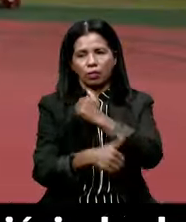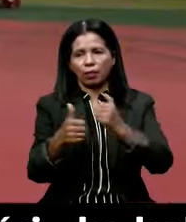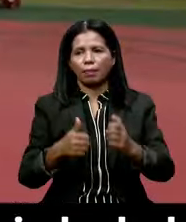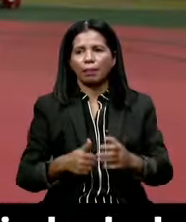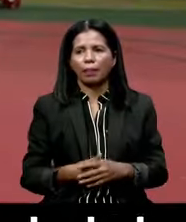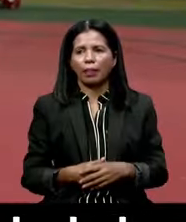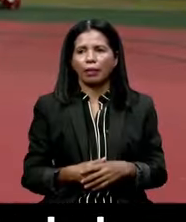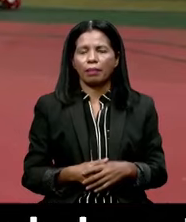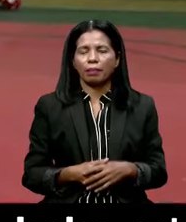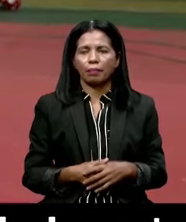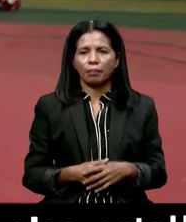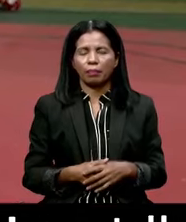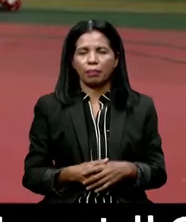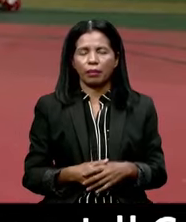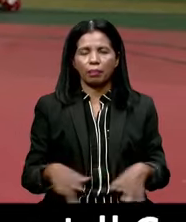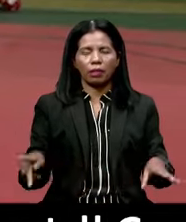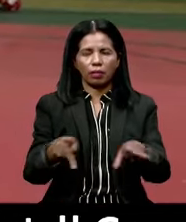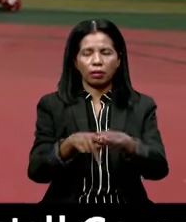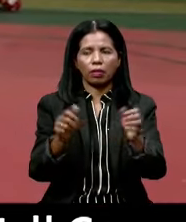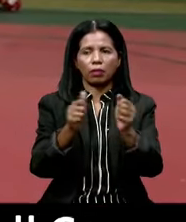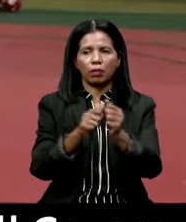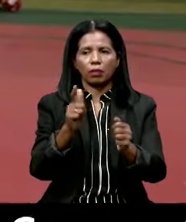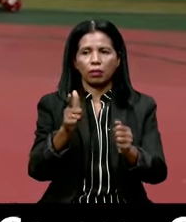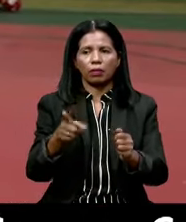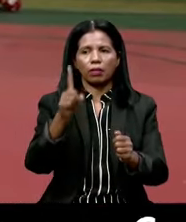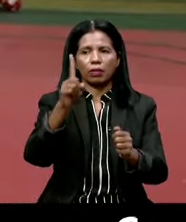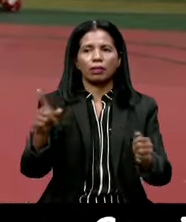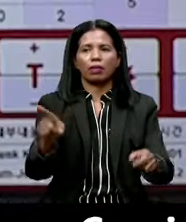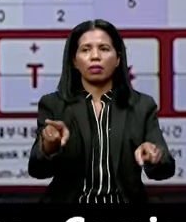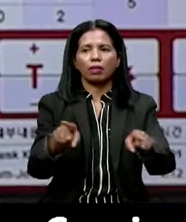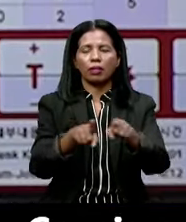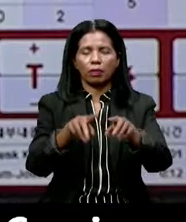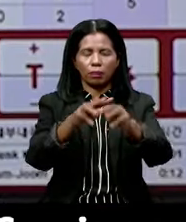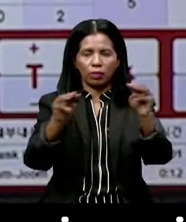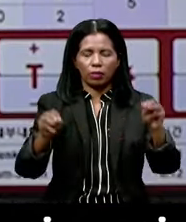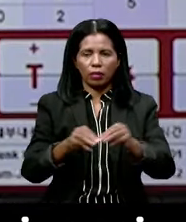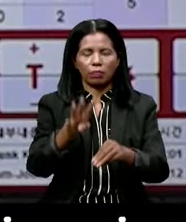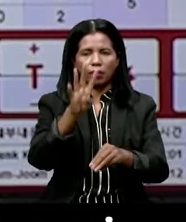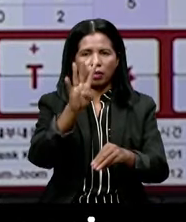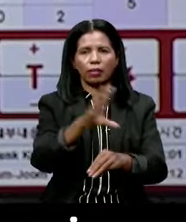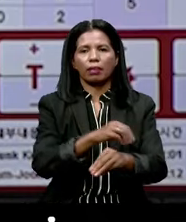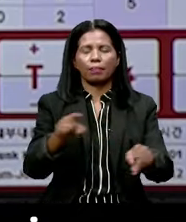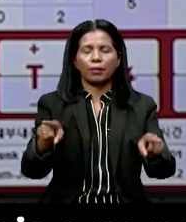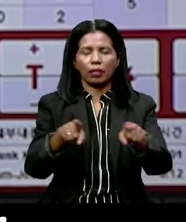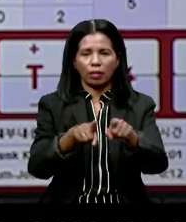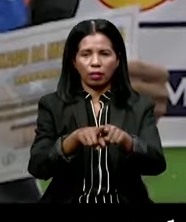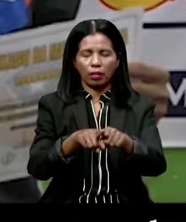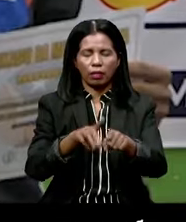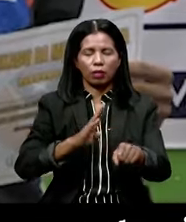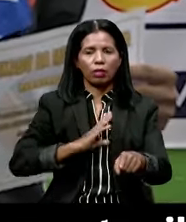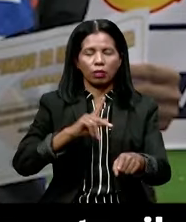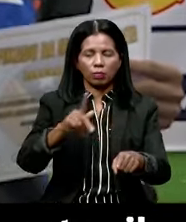nebe participa evento competição neha motu kronalu resin ida composto si municipio hat makanesan lauteng